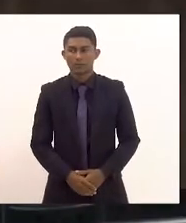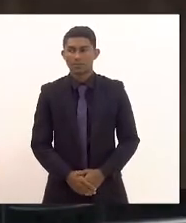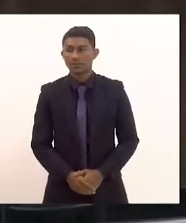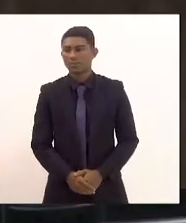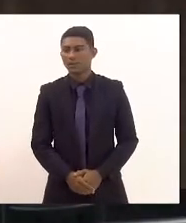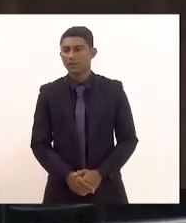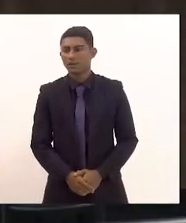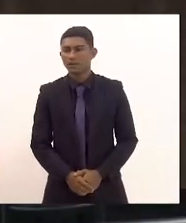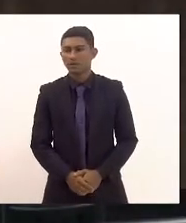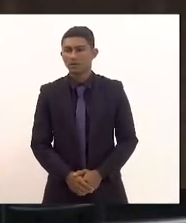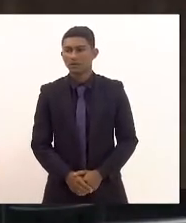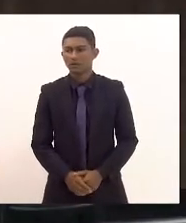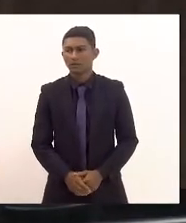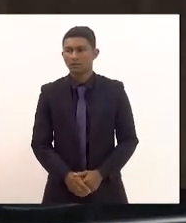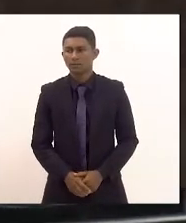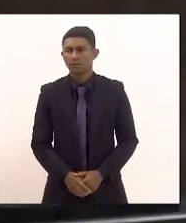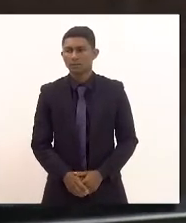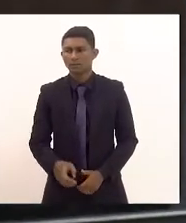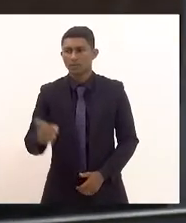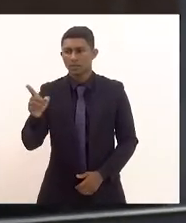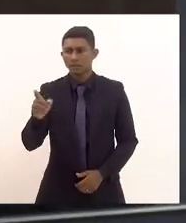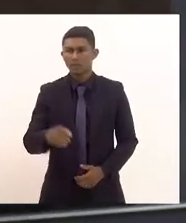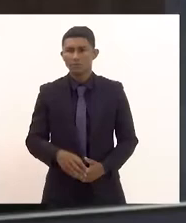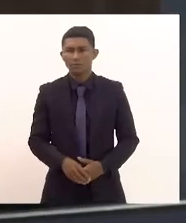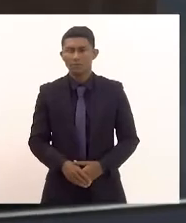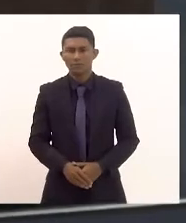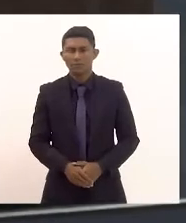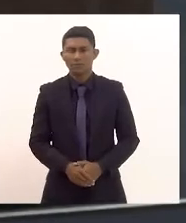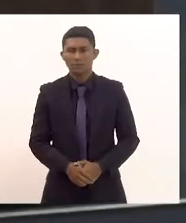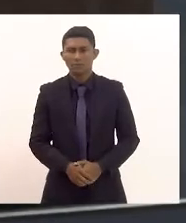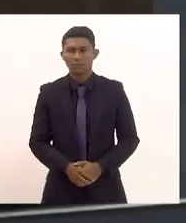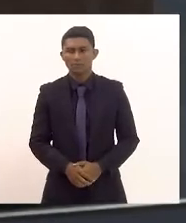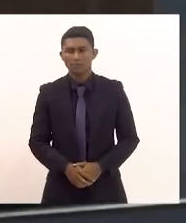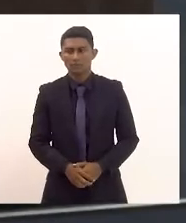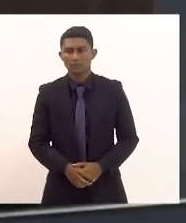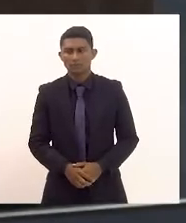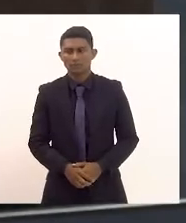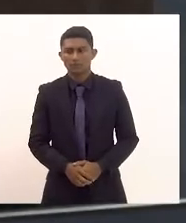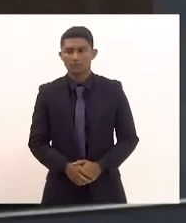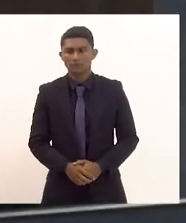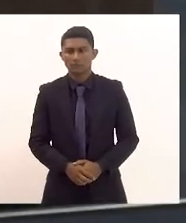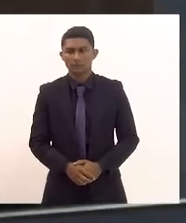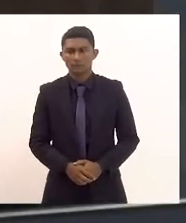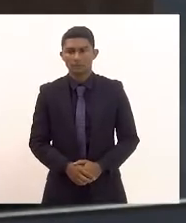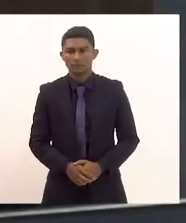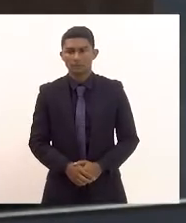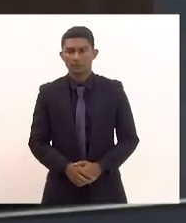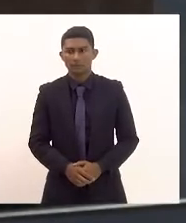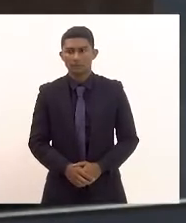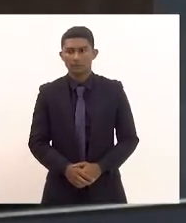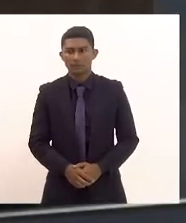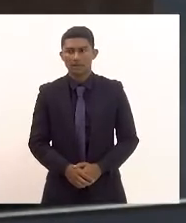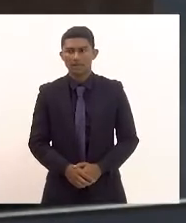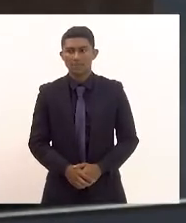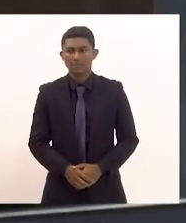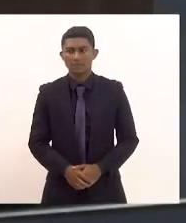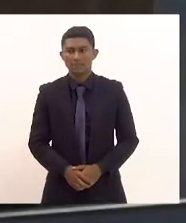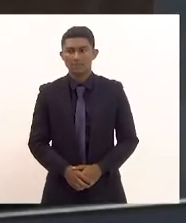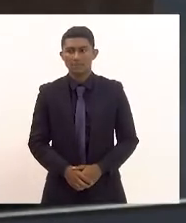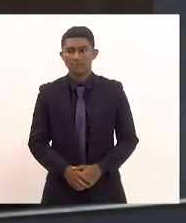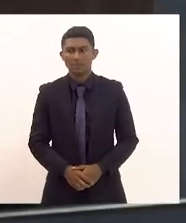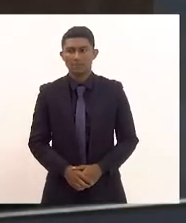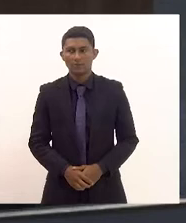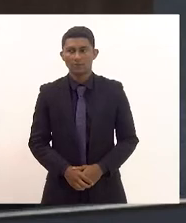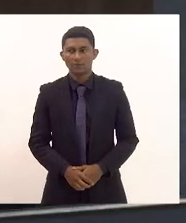o presidente deputada Célia Jordão a água reflete com exatidão o ocorrido